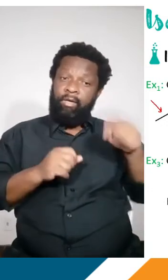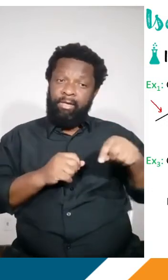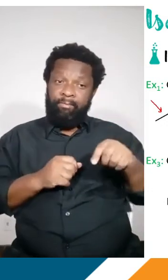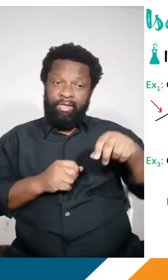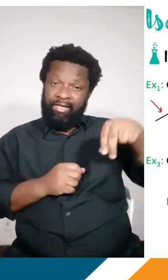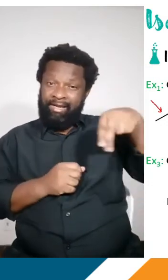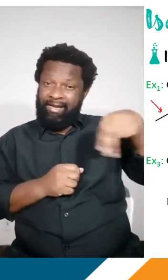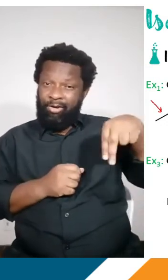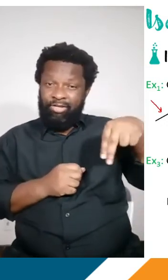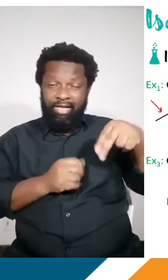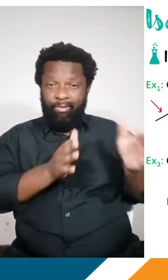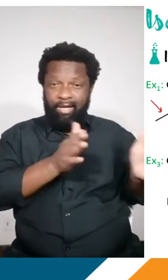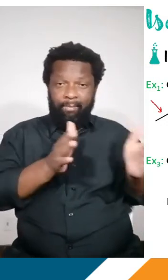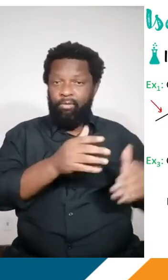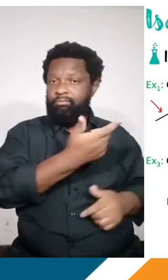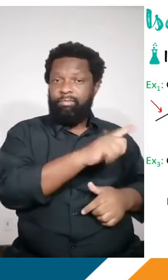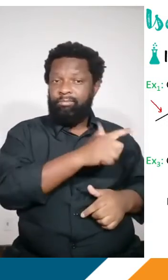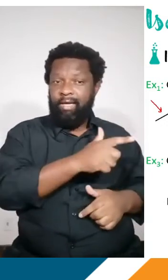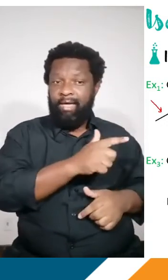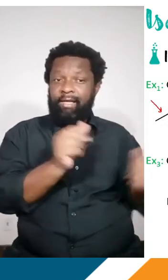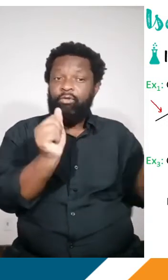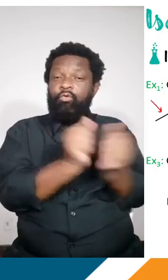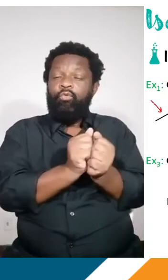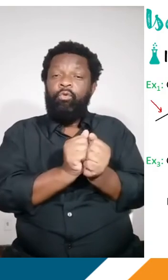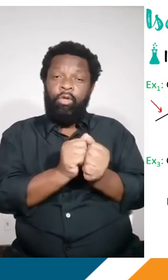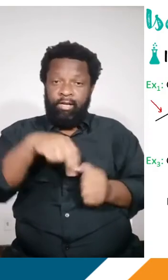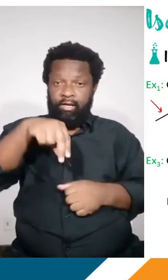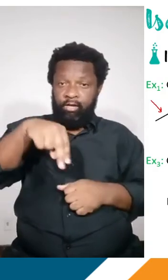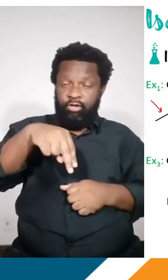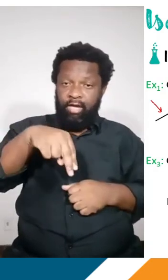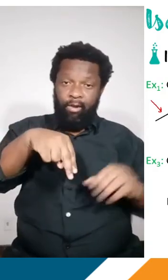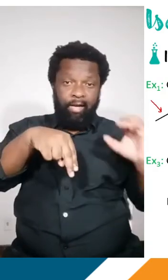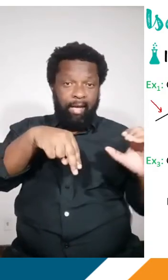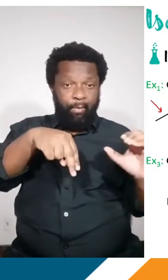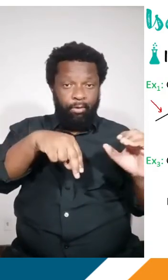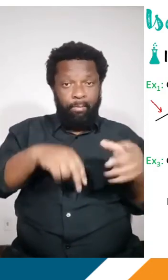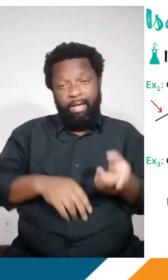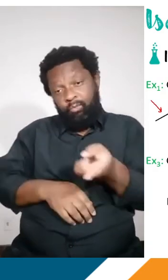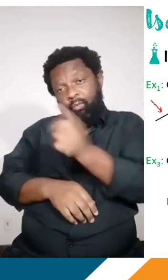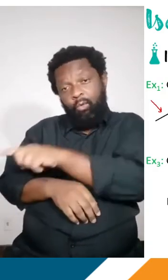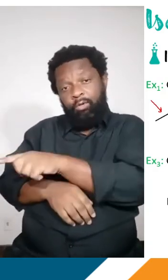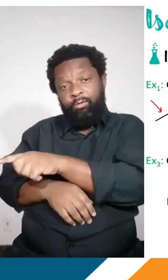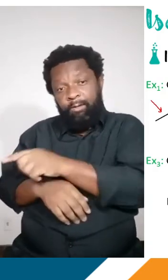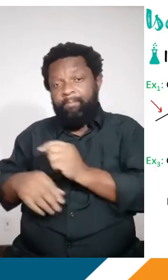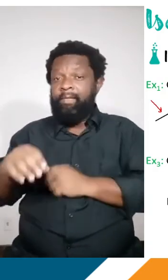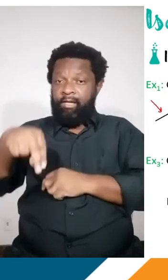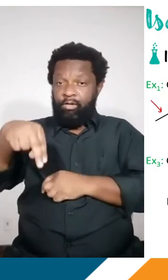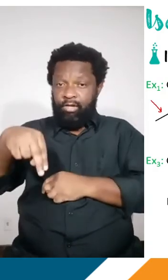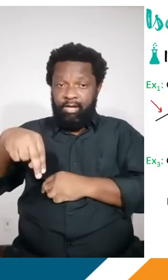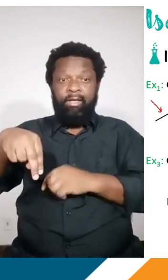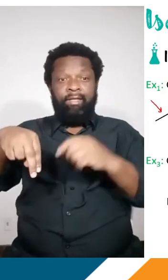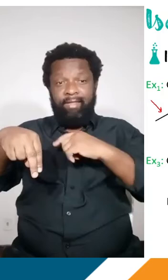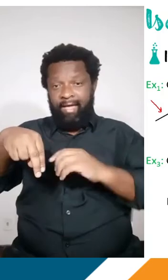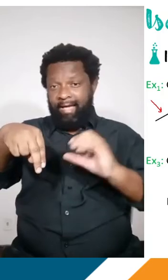nitrogênio não está entre carbonos, está ao lado de um único carbono, enquanto esse aqui está entre